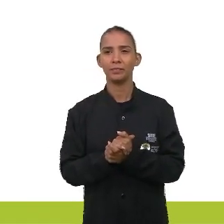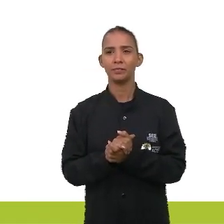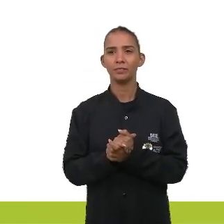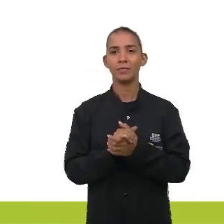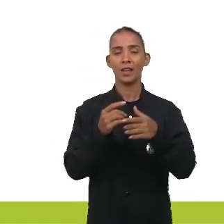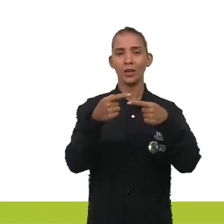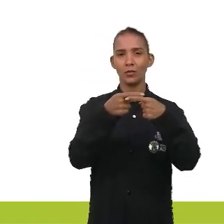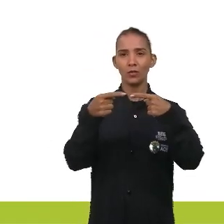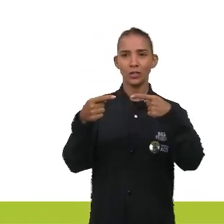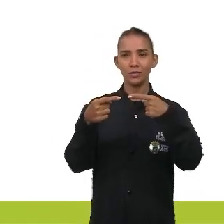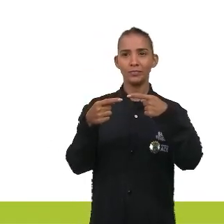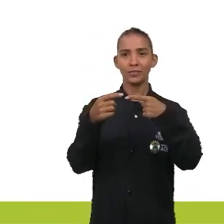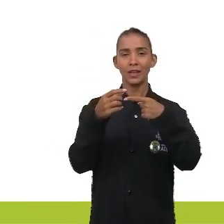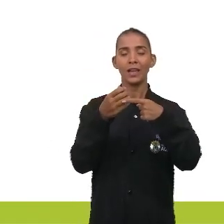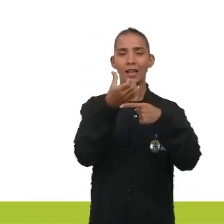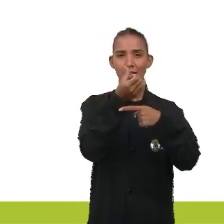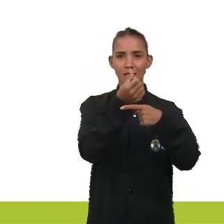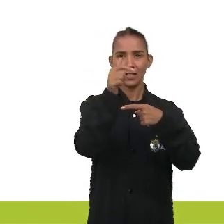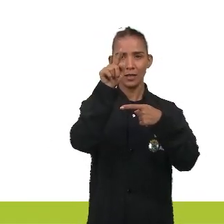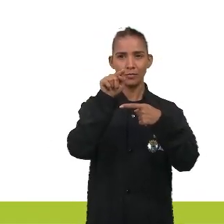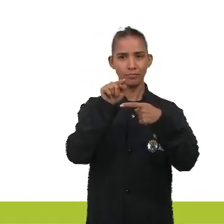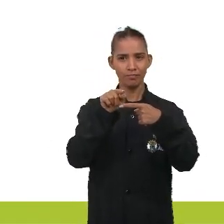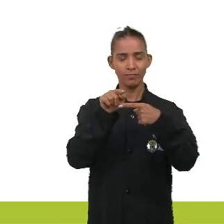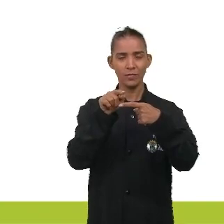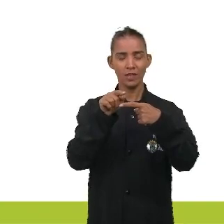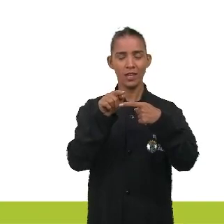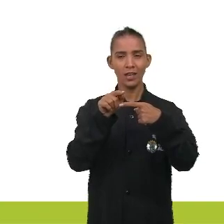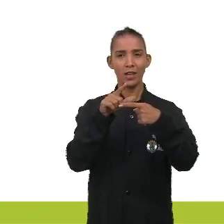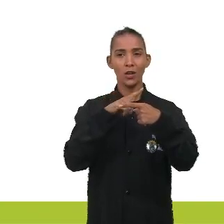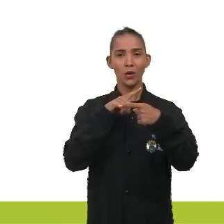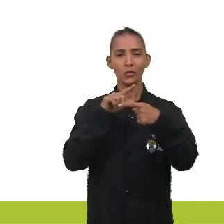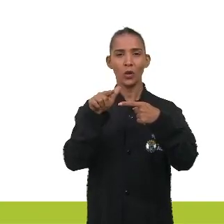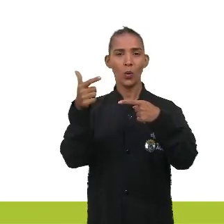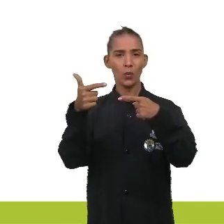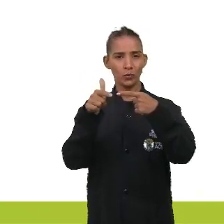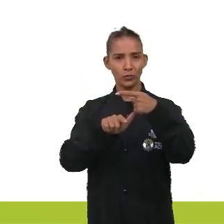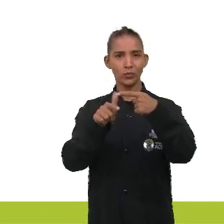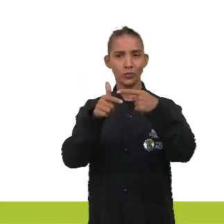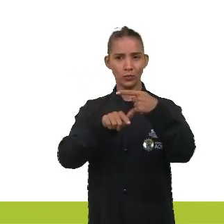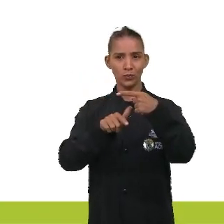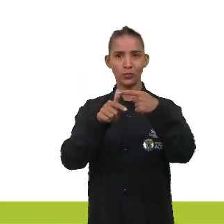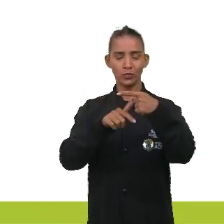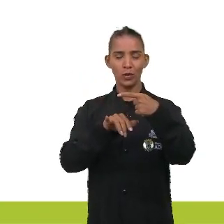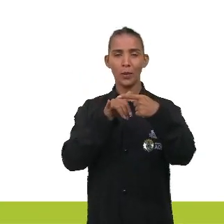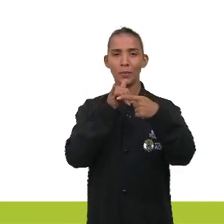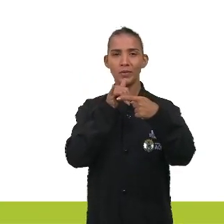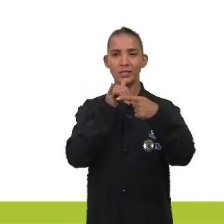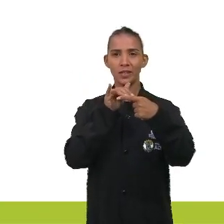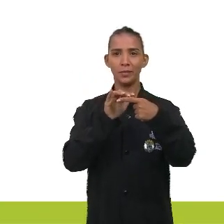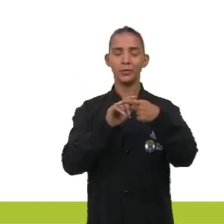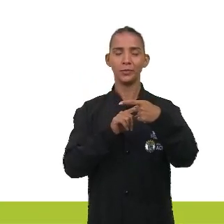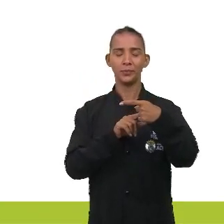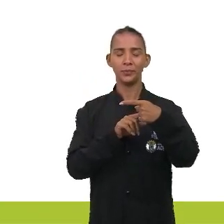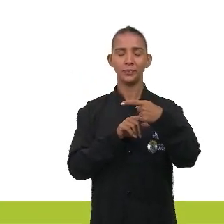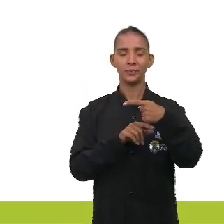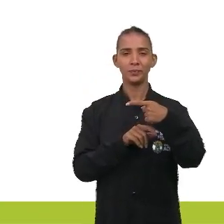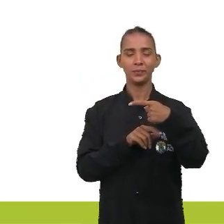Só que desses objetos, eu tenho as seguintes repetições. Eu tenho